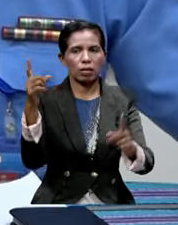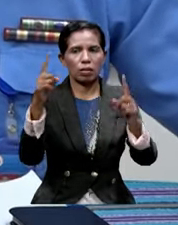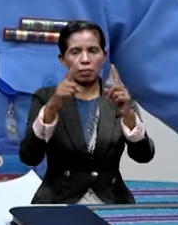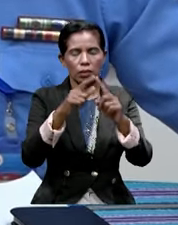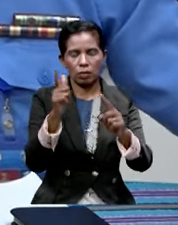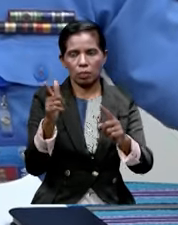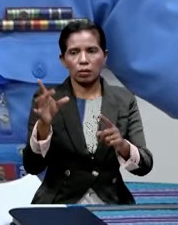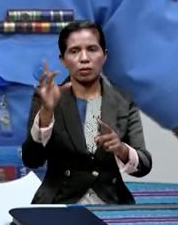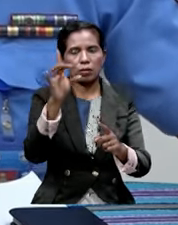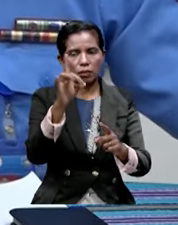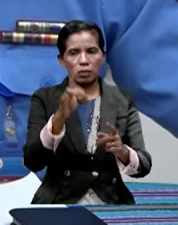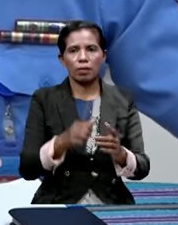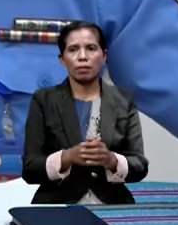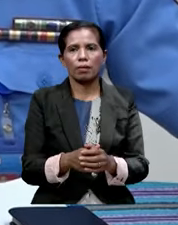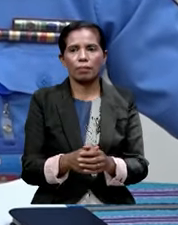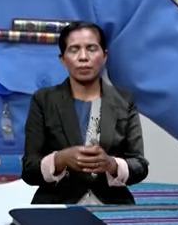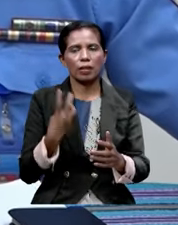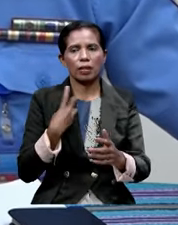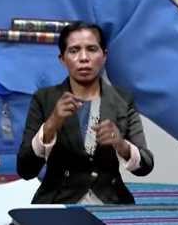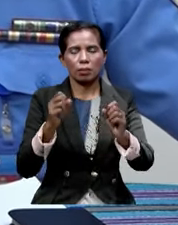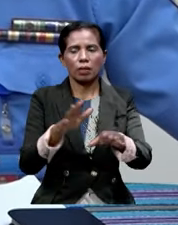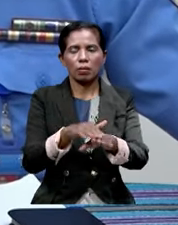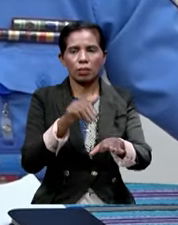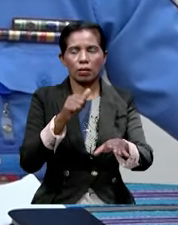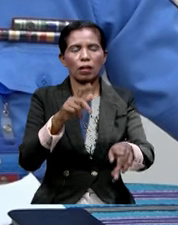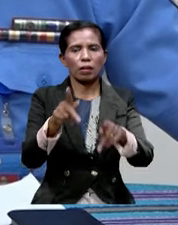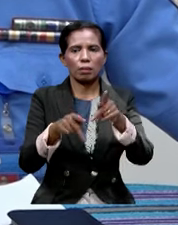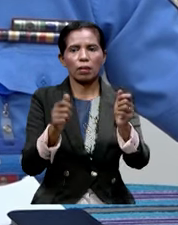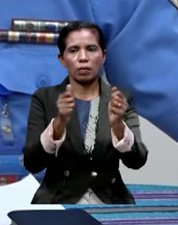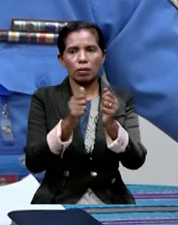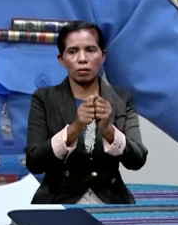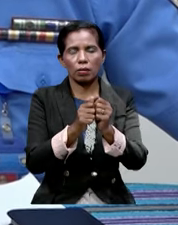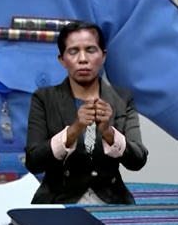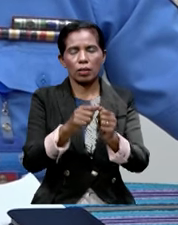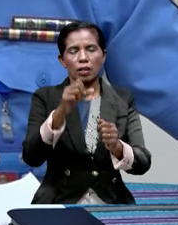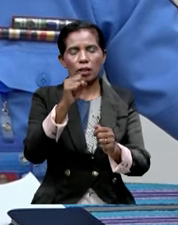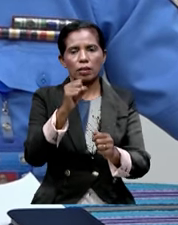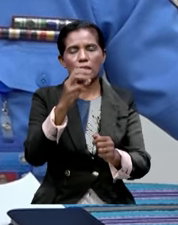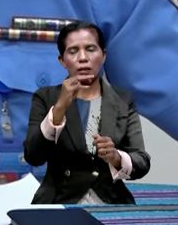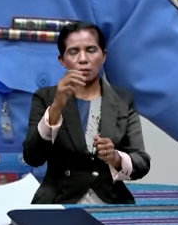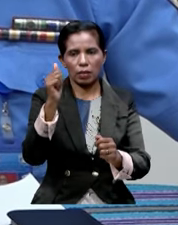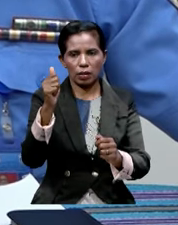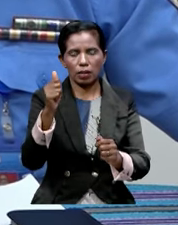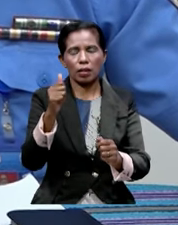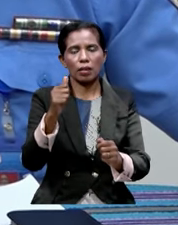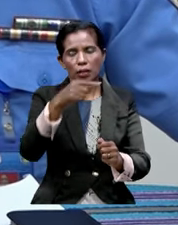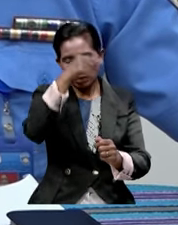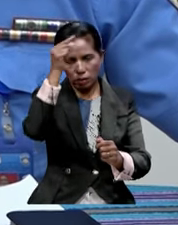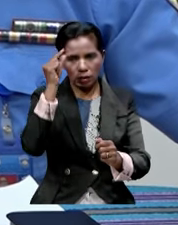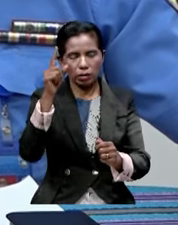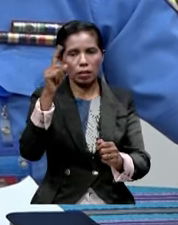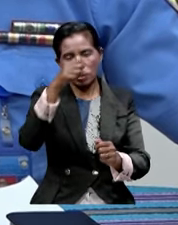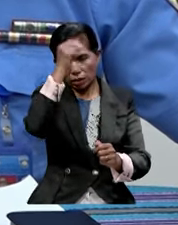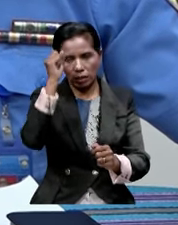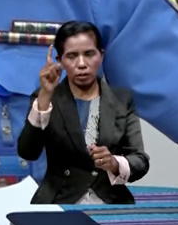di 2018 né? Para pelo menos ita bela recrutamos é mano be ho licenciado. Tama ho idade 26-27